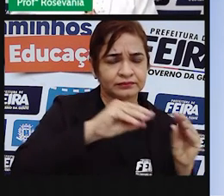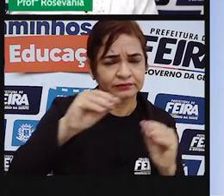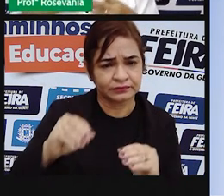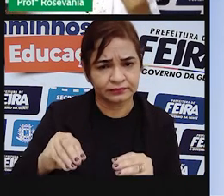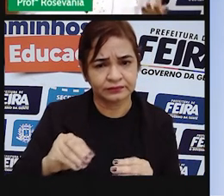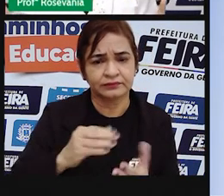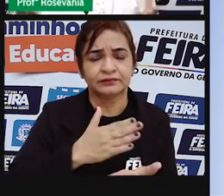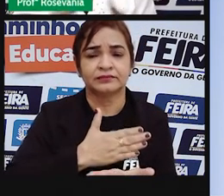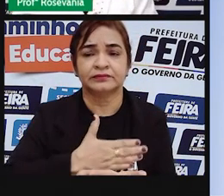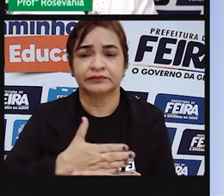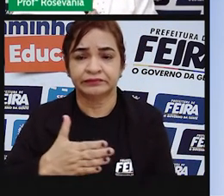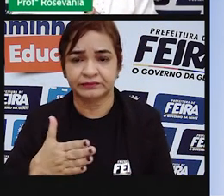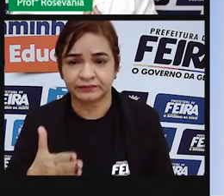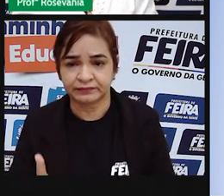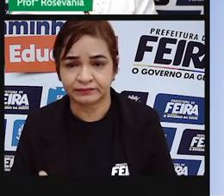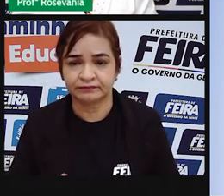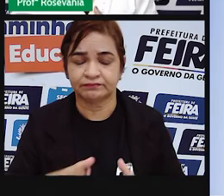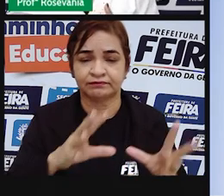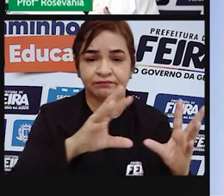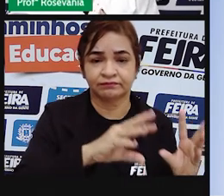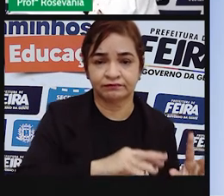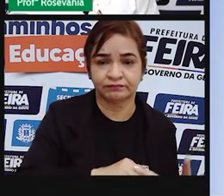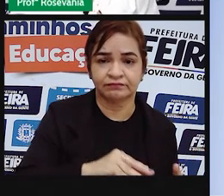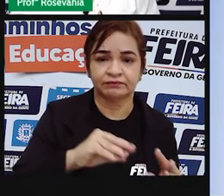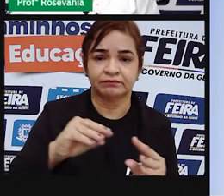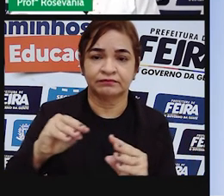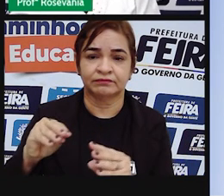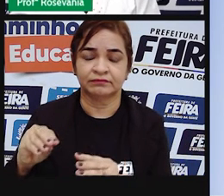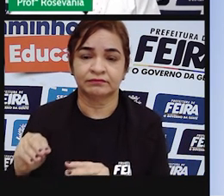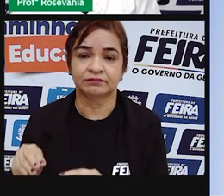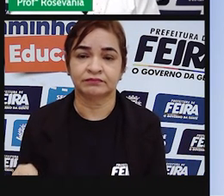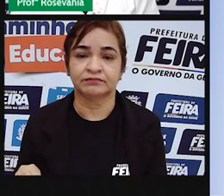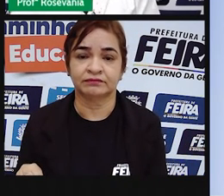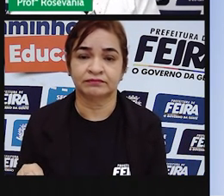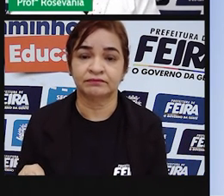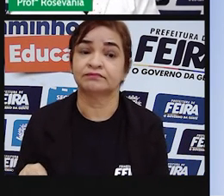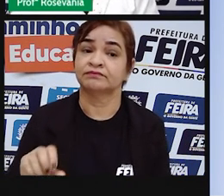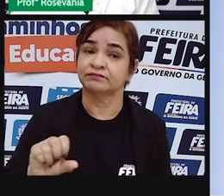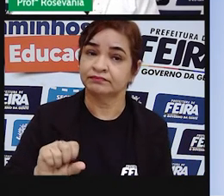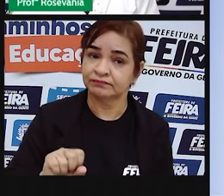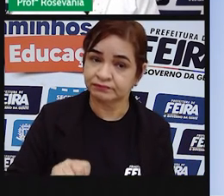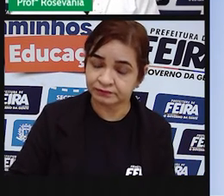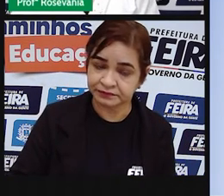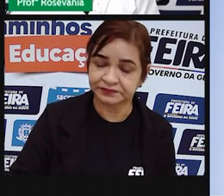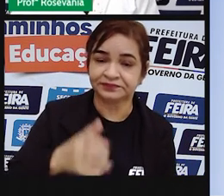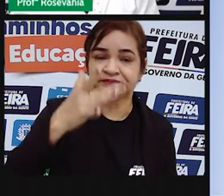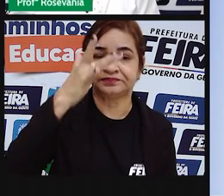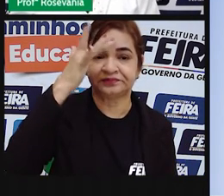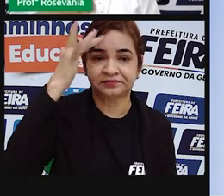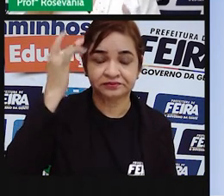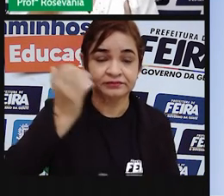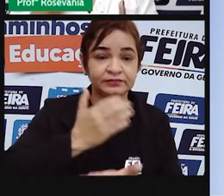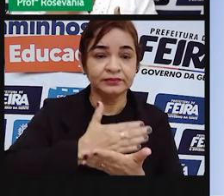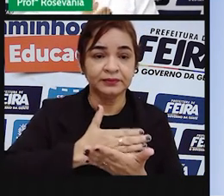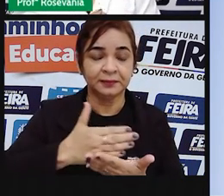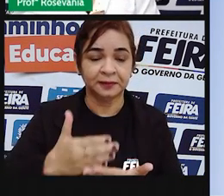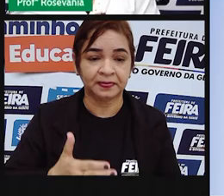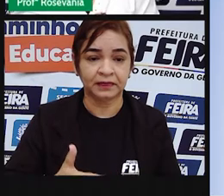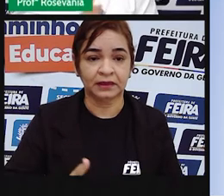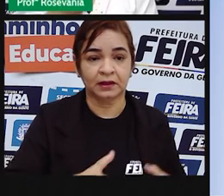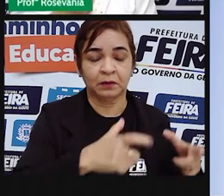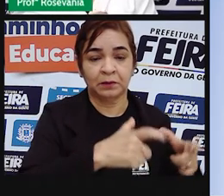quando chegou concentrados na parte mais no litoral do território brasileiro hoje não assim a gente ainda tem